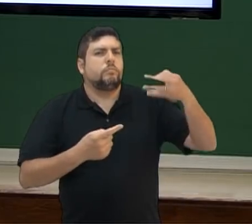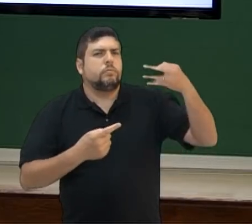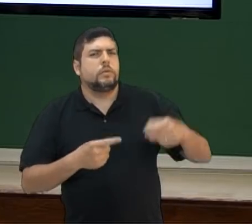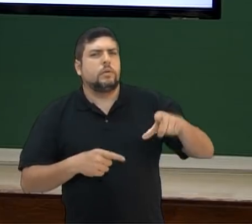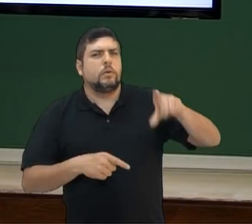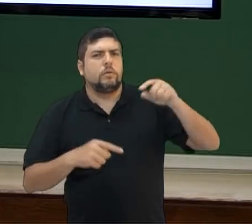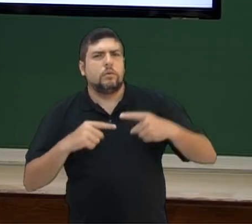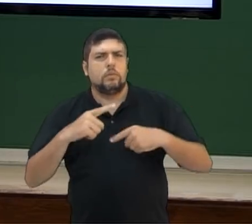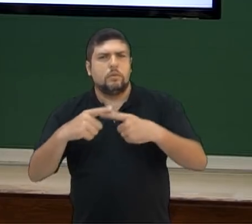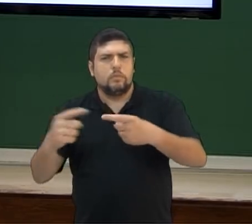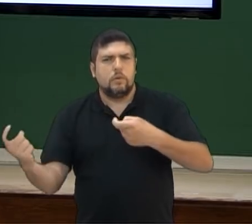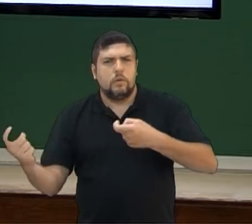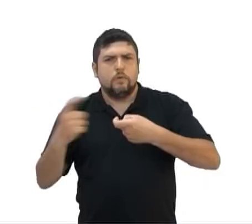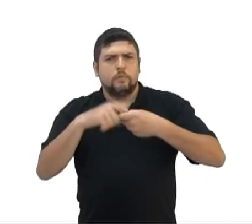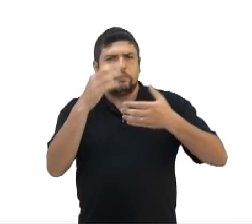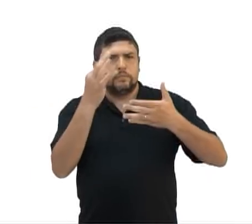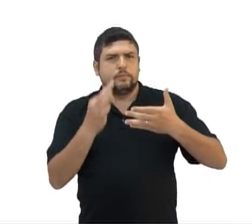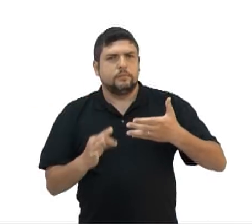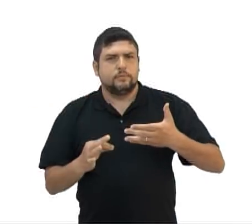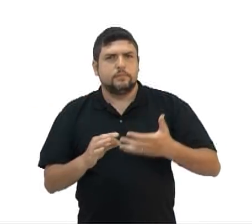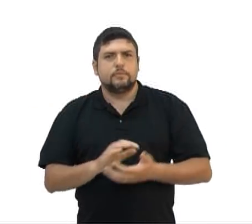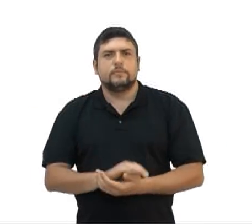já já voltamos com a resposta.